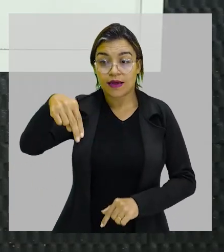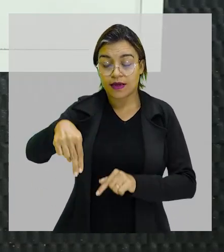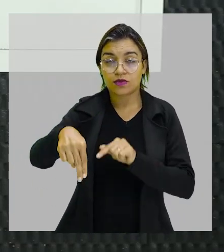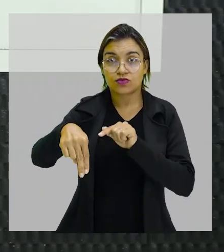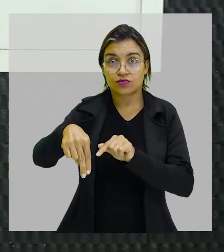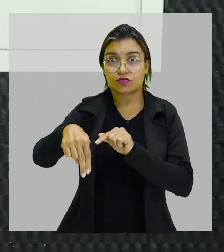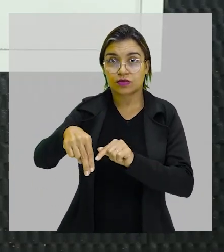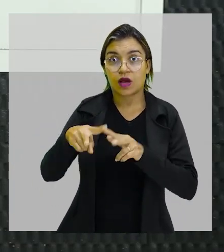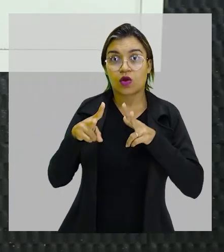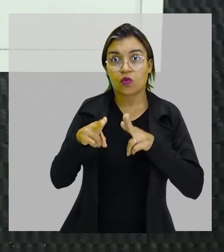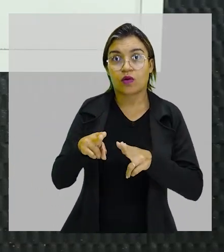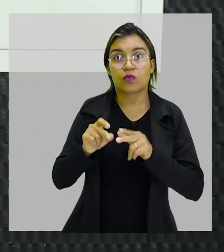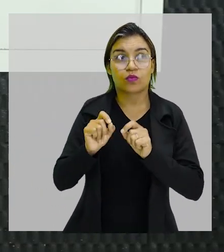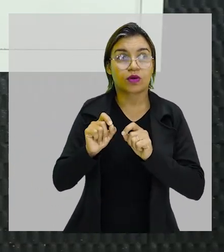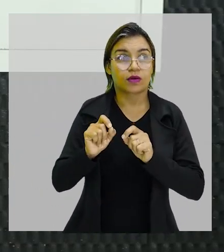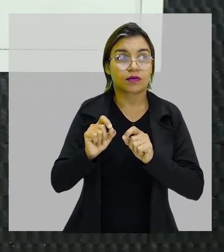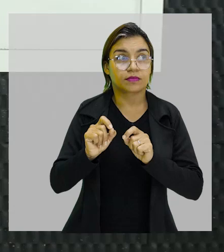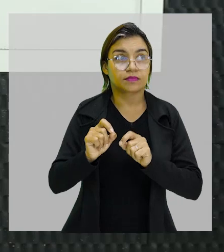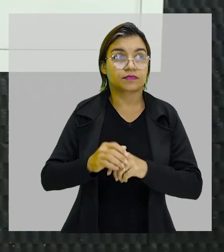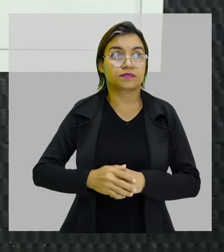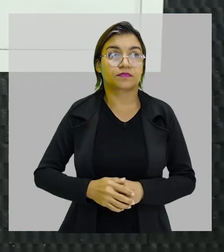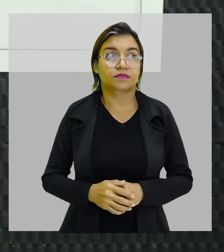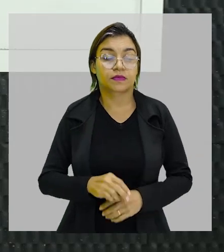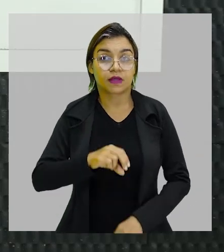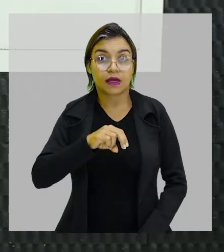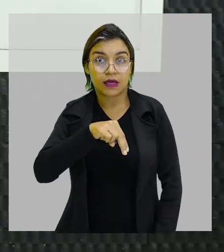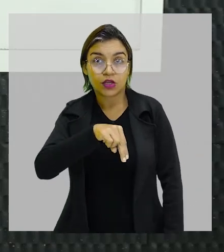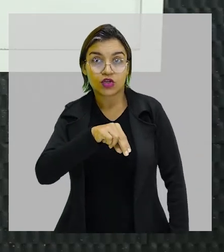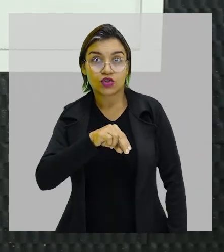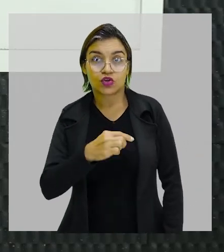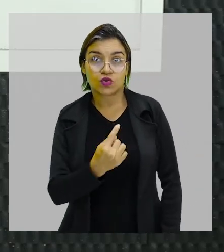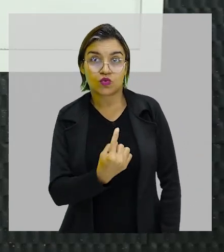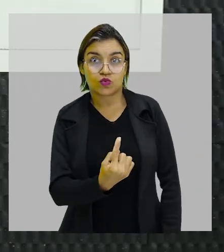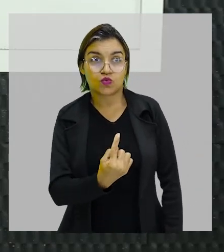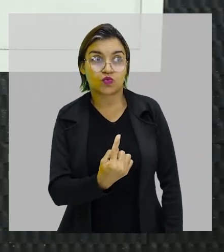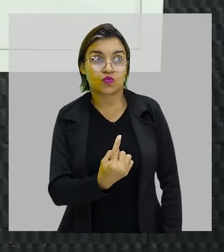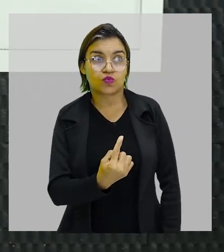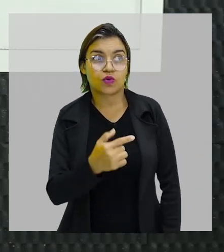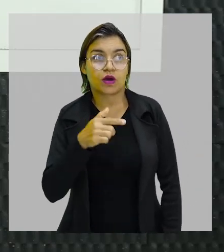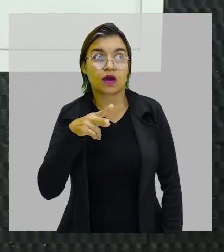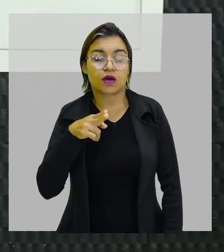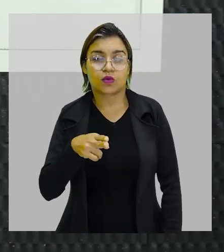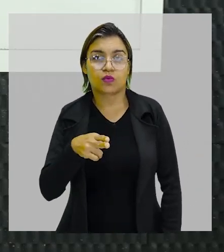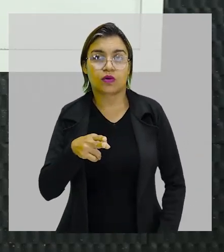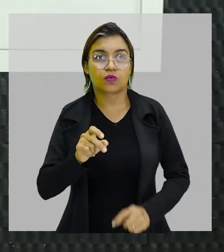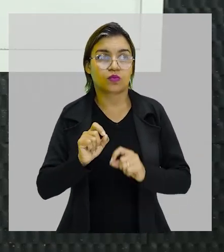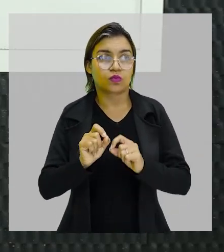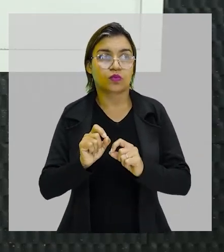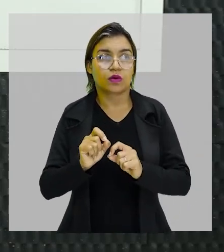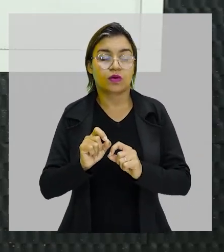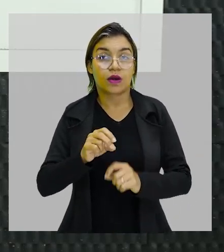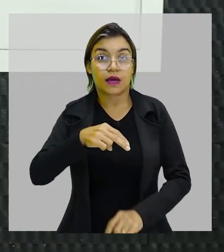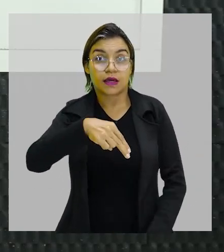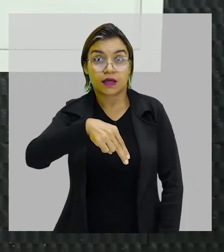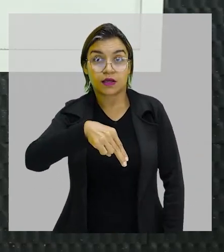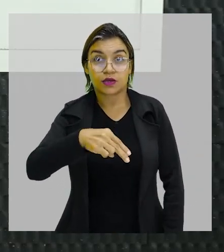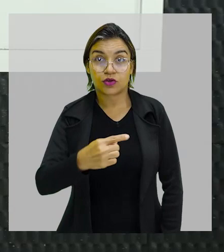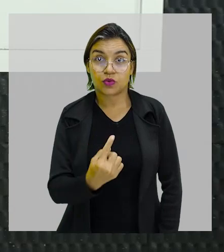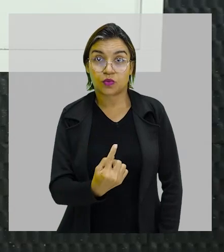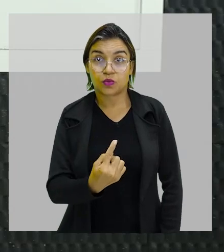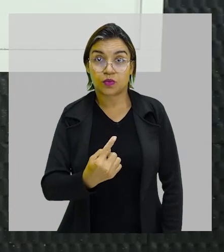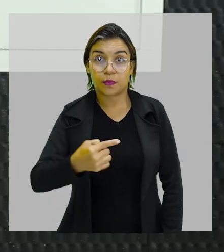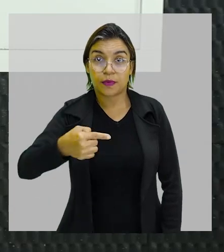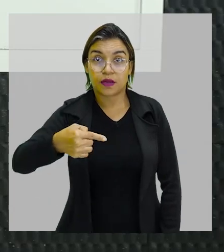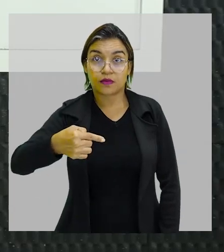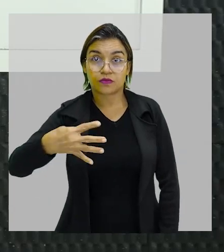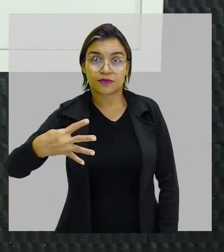igual, não é? Agora no estado final, a N1 menos 4,